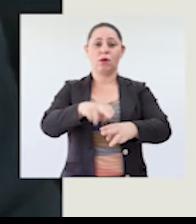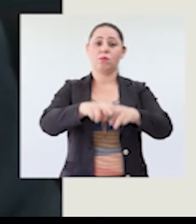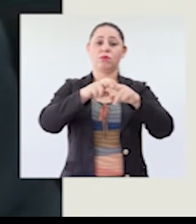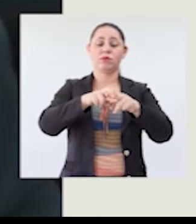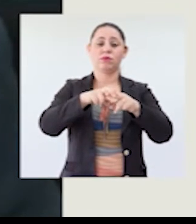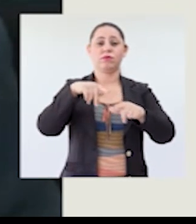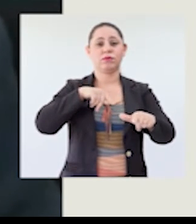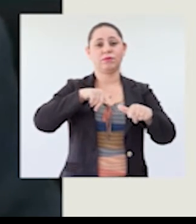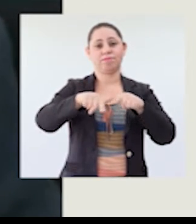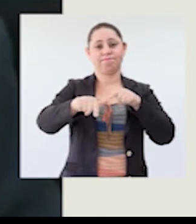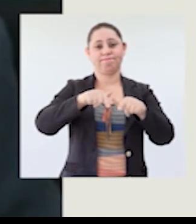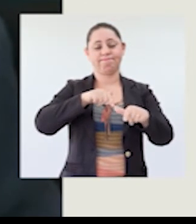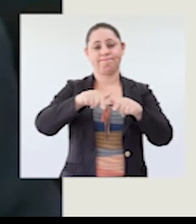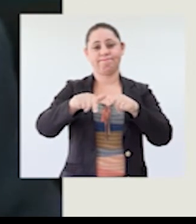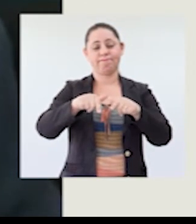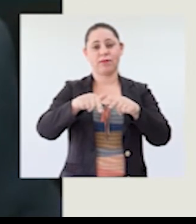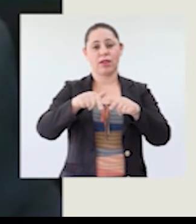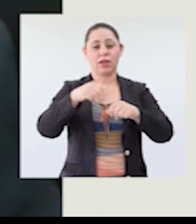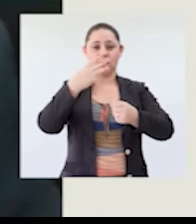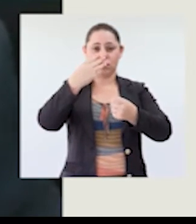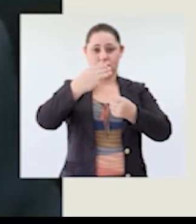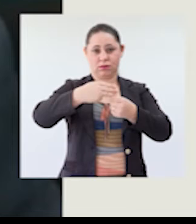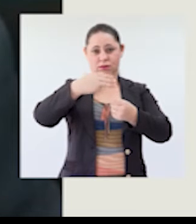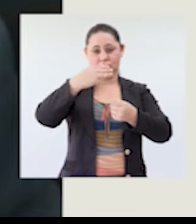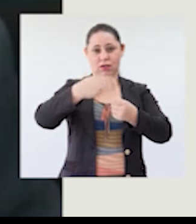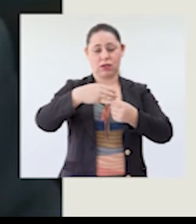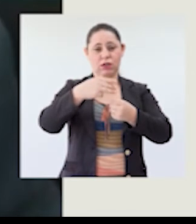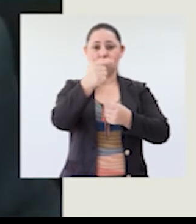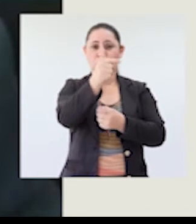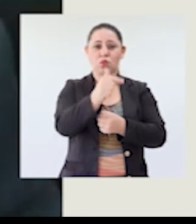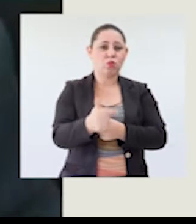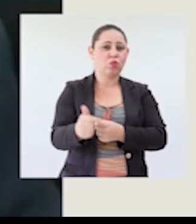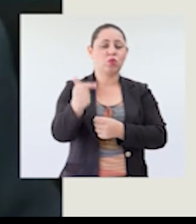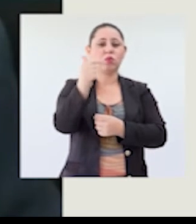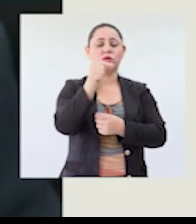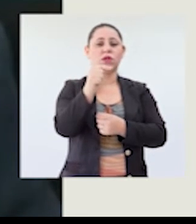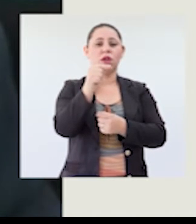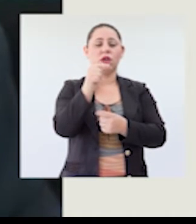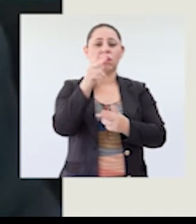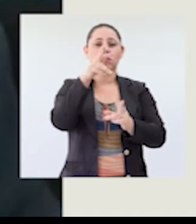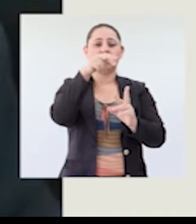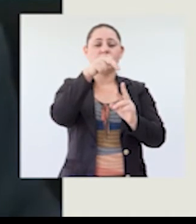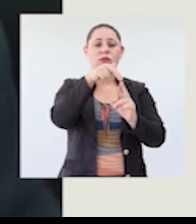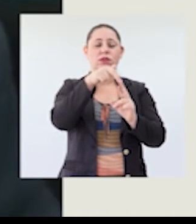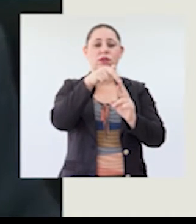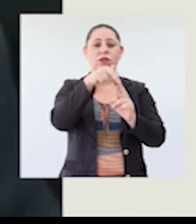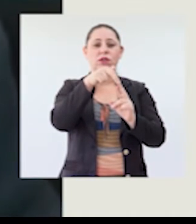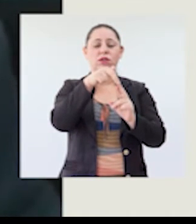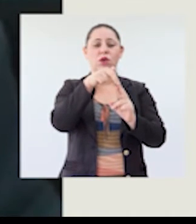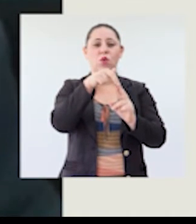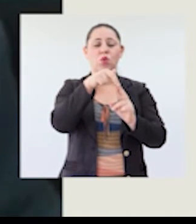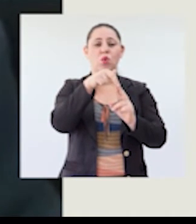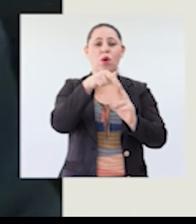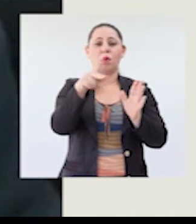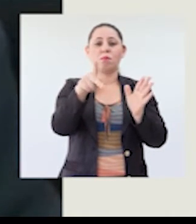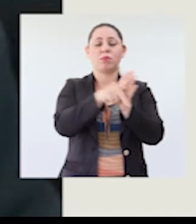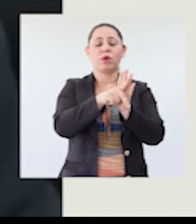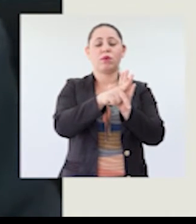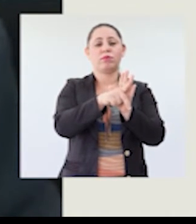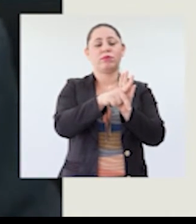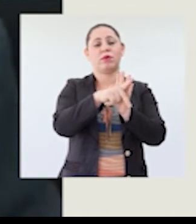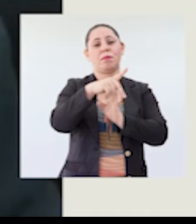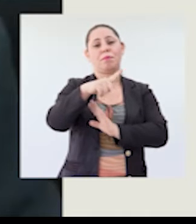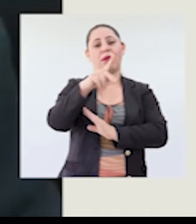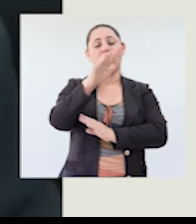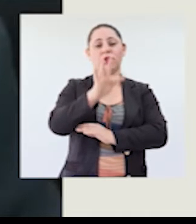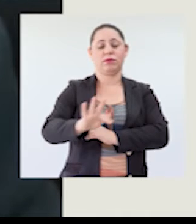nós atuamos naqueles municípios em que não há a representação física, a unidade física da Polícia Federal,